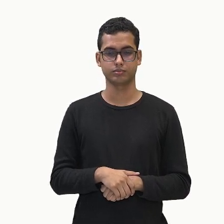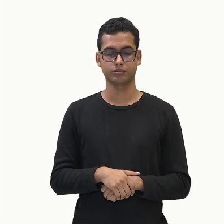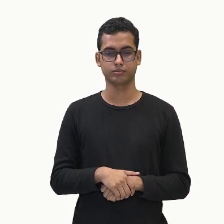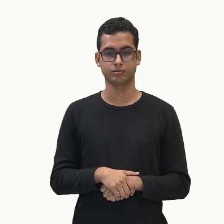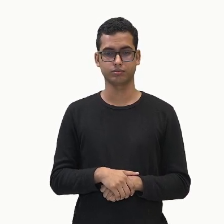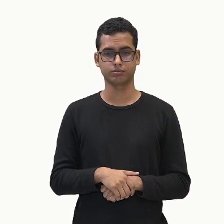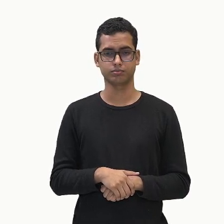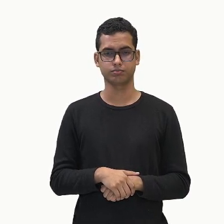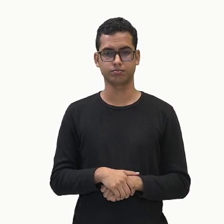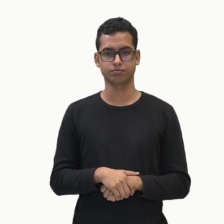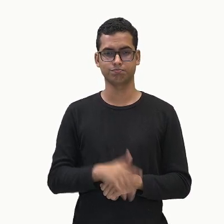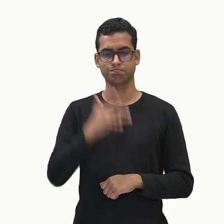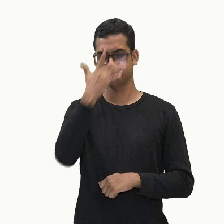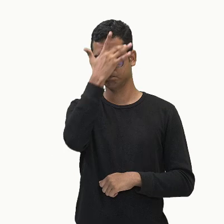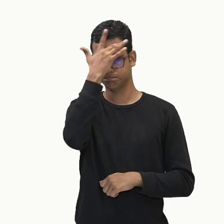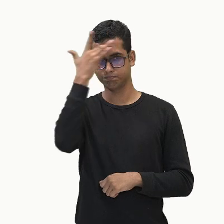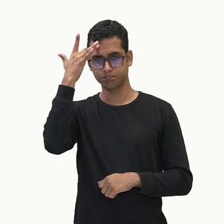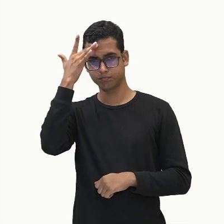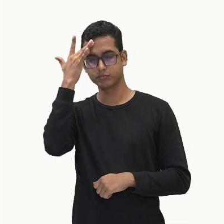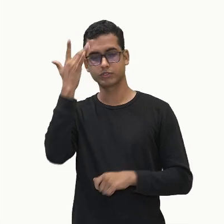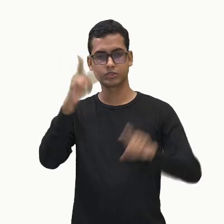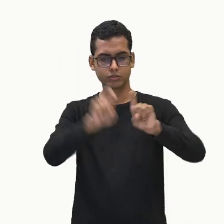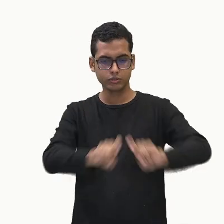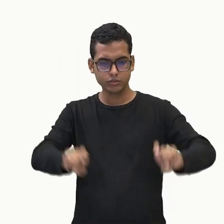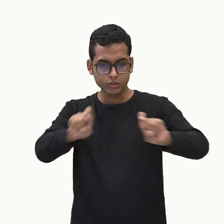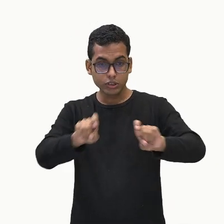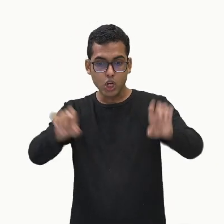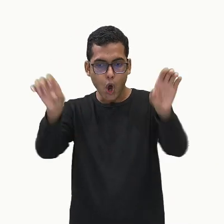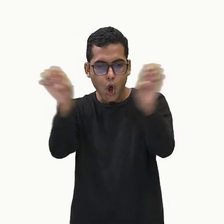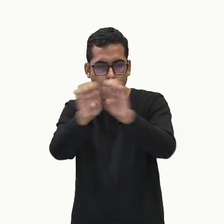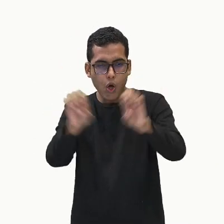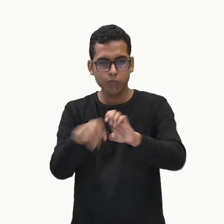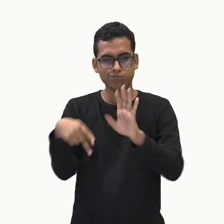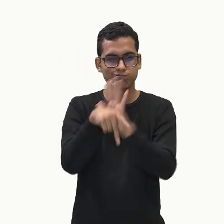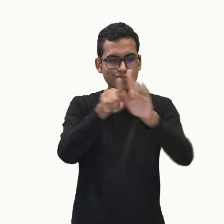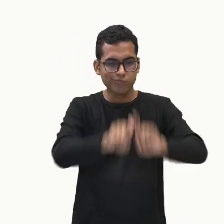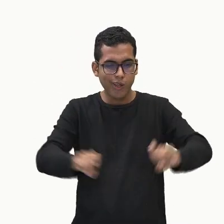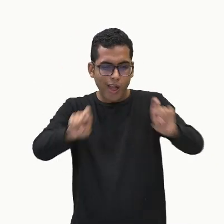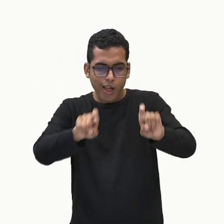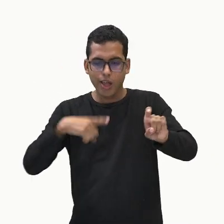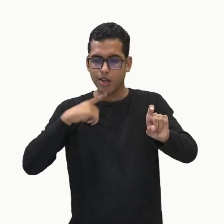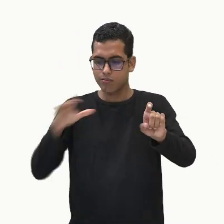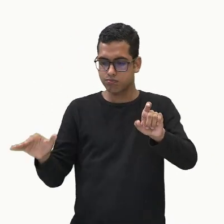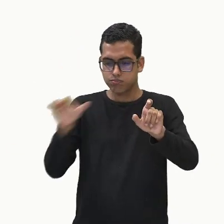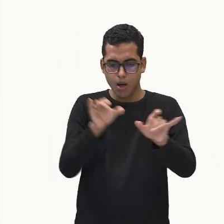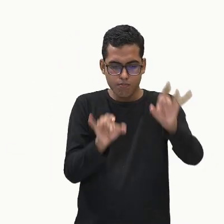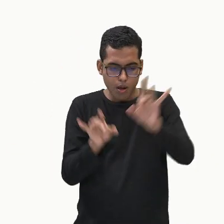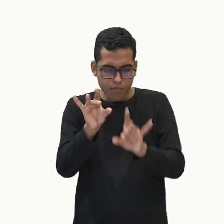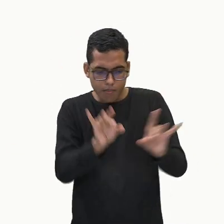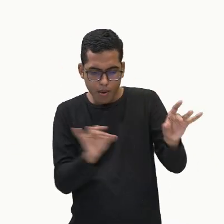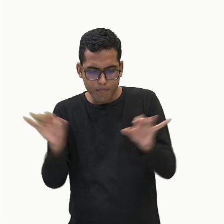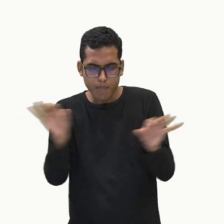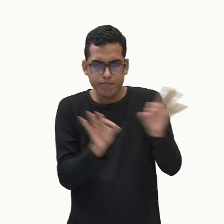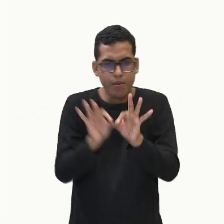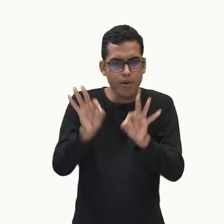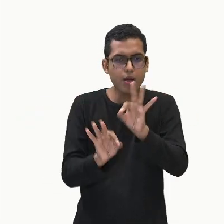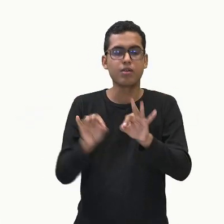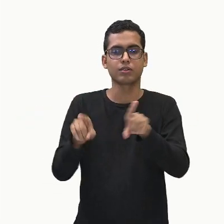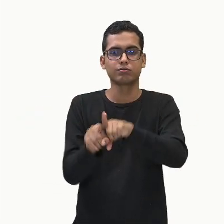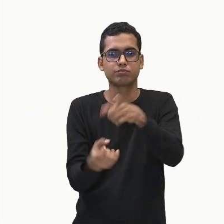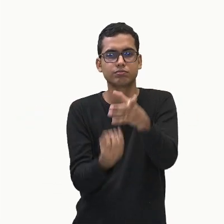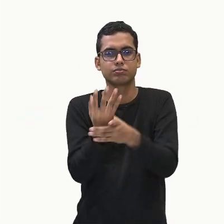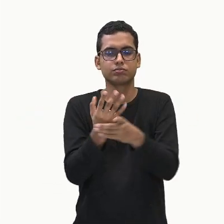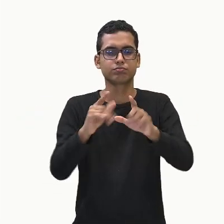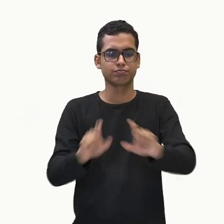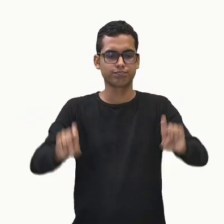constroem fisicamente um computador, né, a partir das suas peças. Temos ele especialista